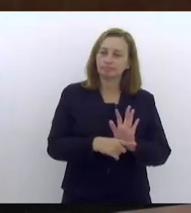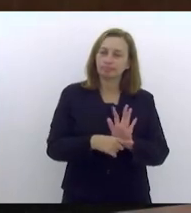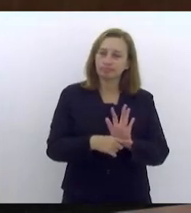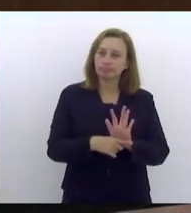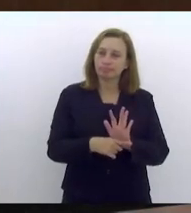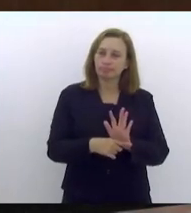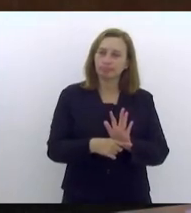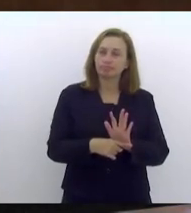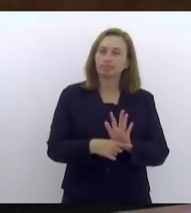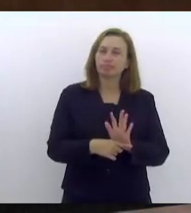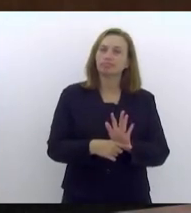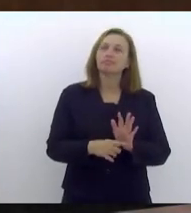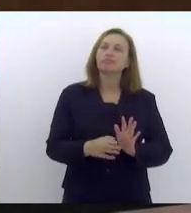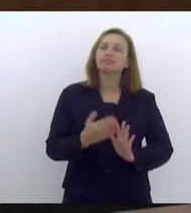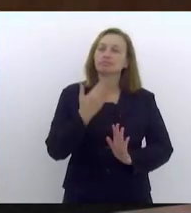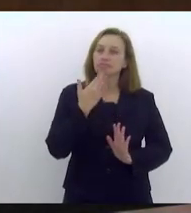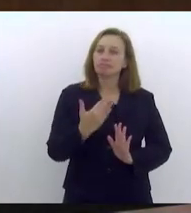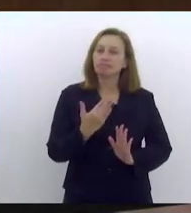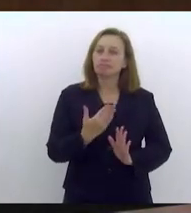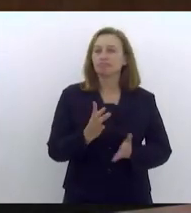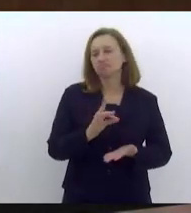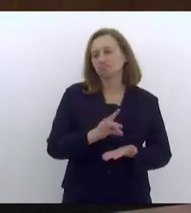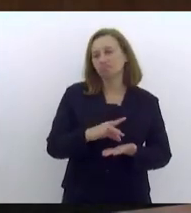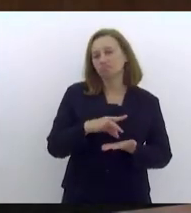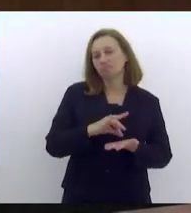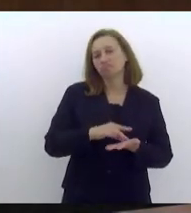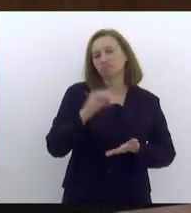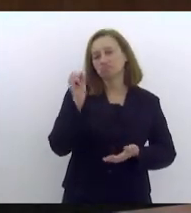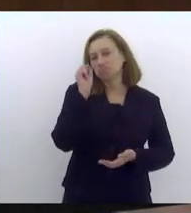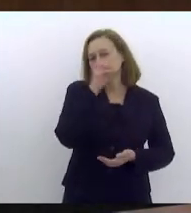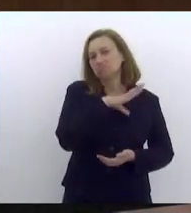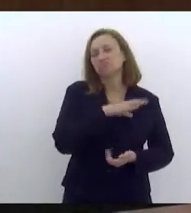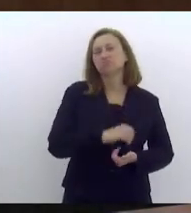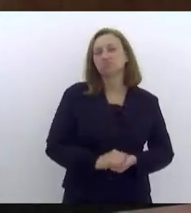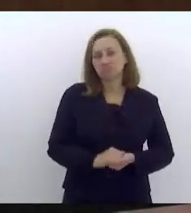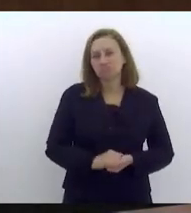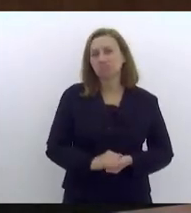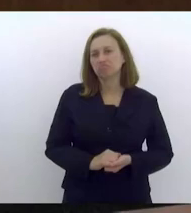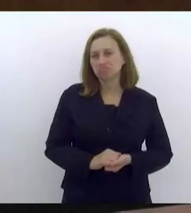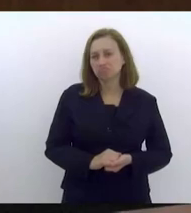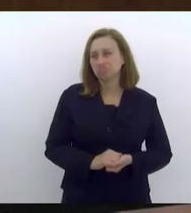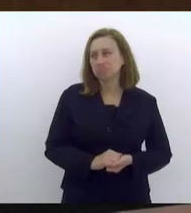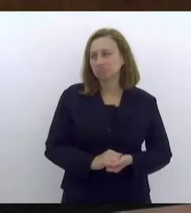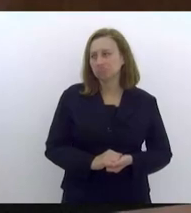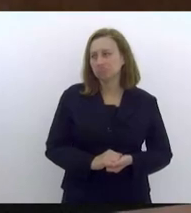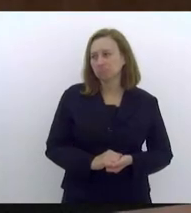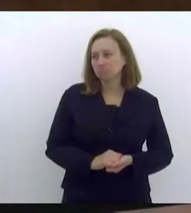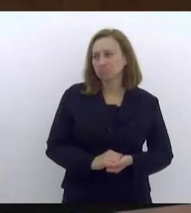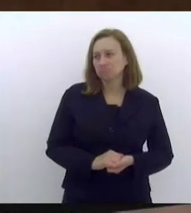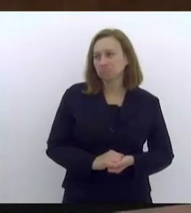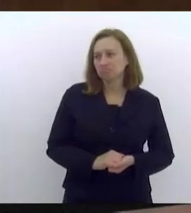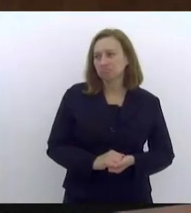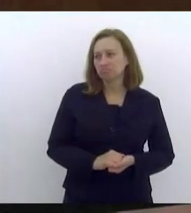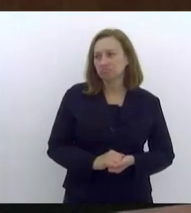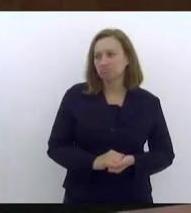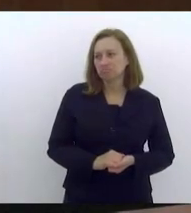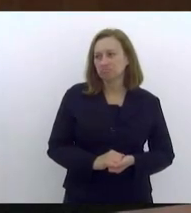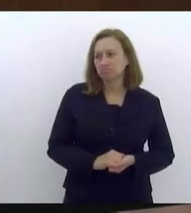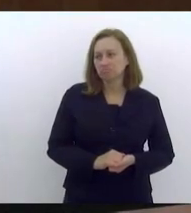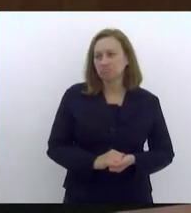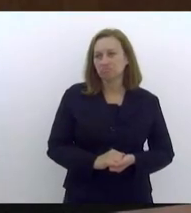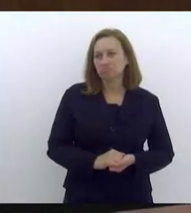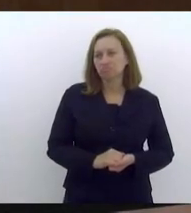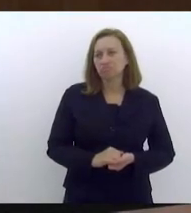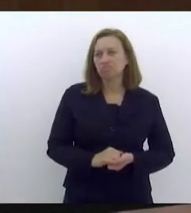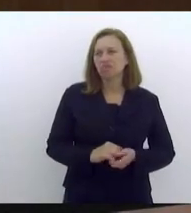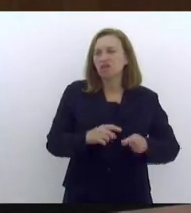atender o nosso ofício, tendo em vista o verdadeiro absurdo que foi, né, aquela apresentação dentro da